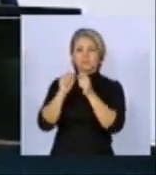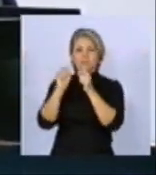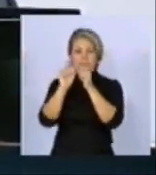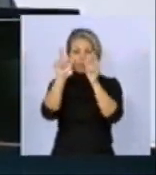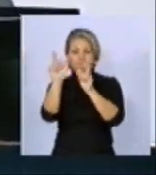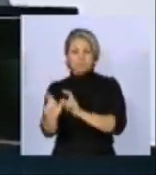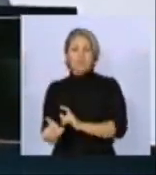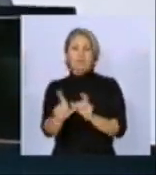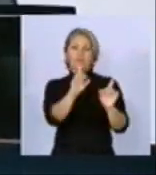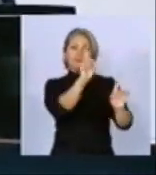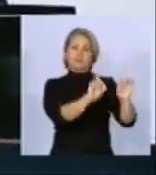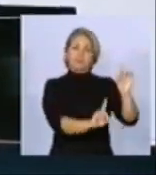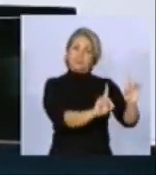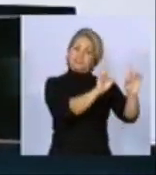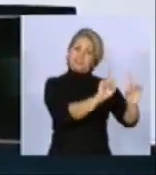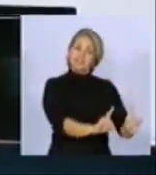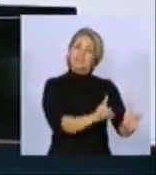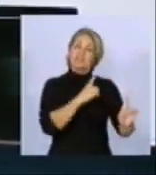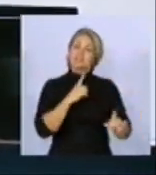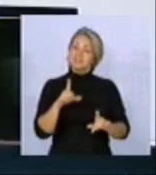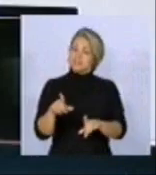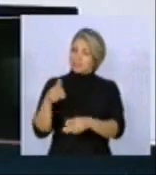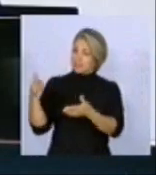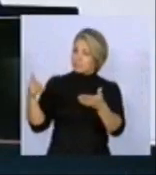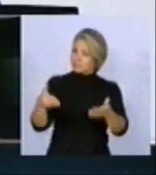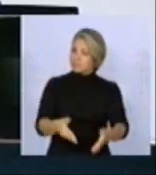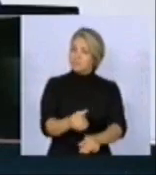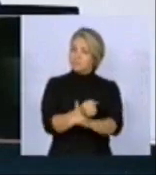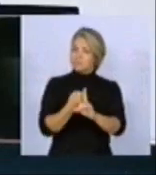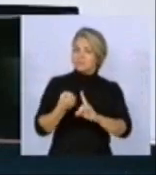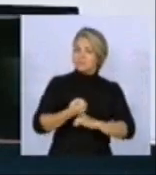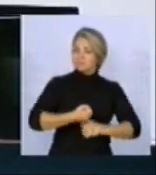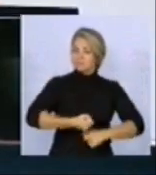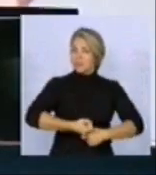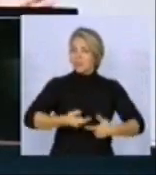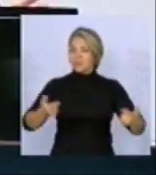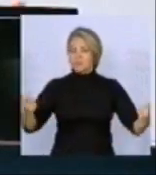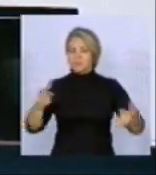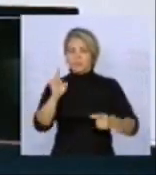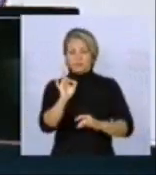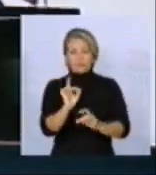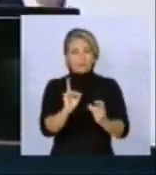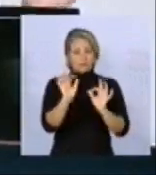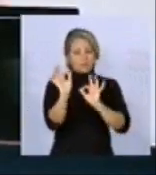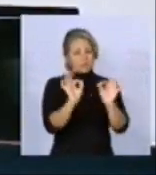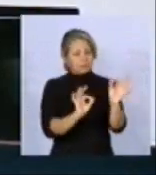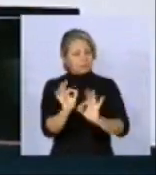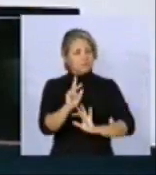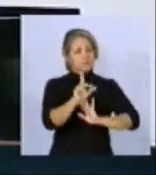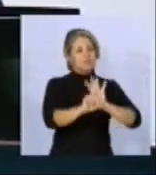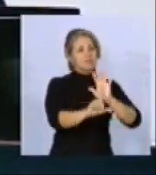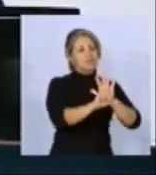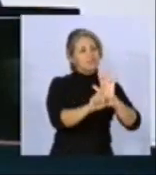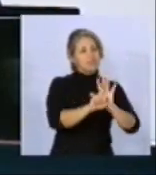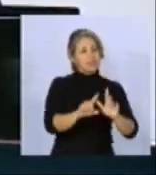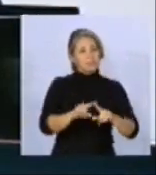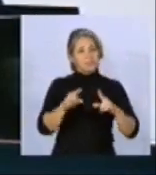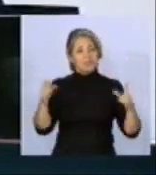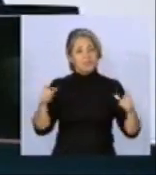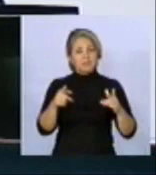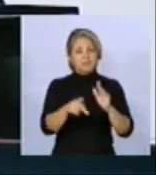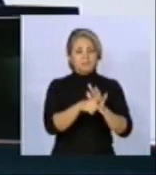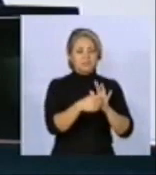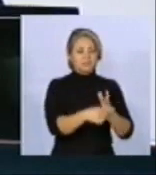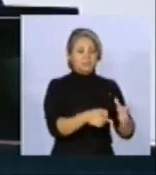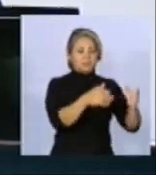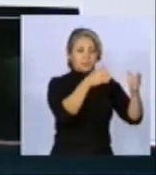produzem que a sociedade tivesse uma participação mais Ampla não só na elaboração das leis através da casa do povo